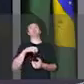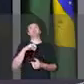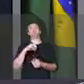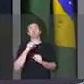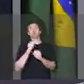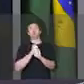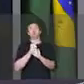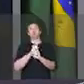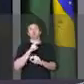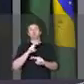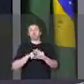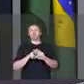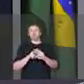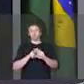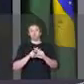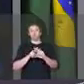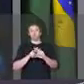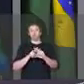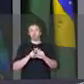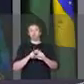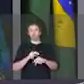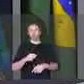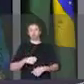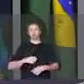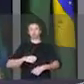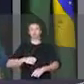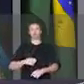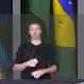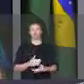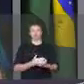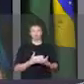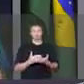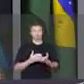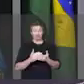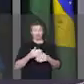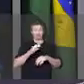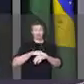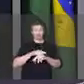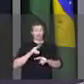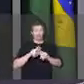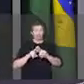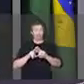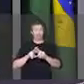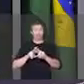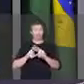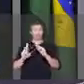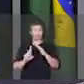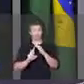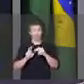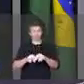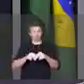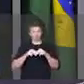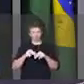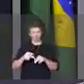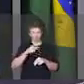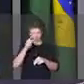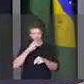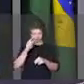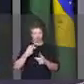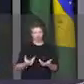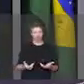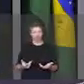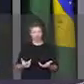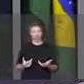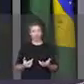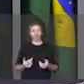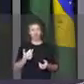9 anos de prisão, iniciando-se um regime fechado pelas suas palavras, que nem deveriam